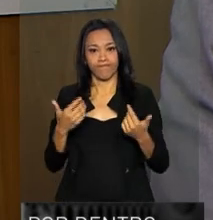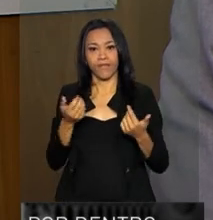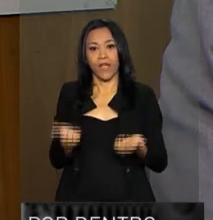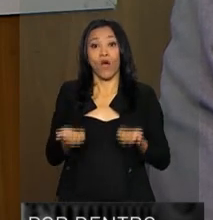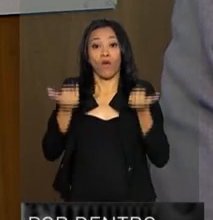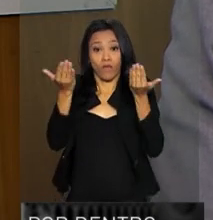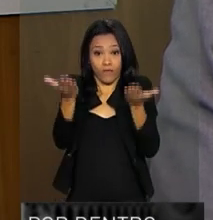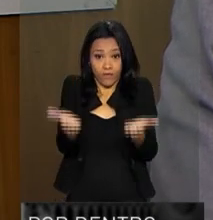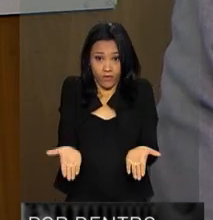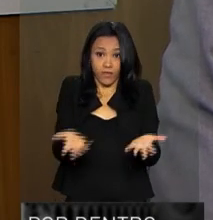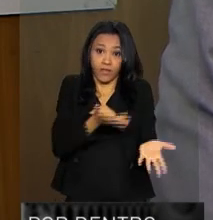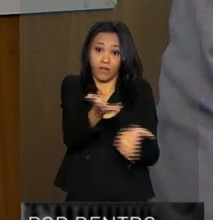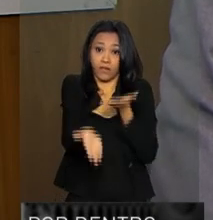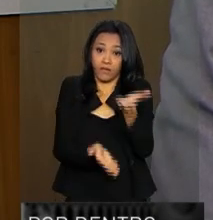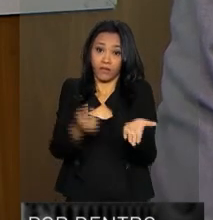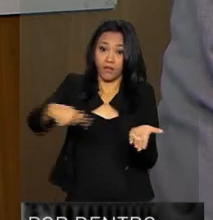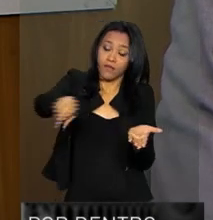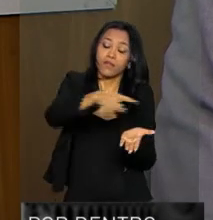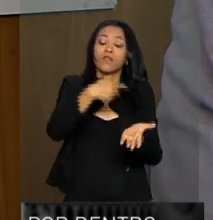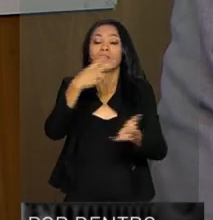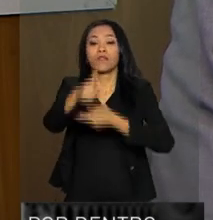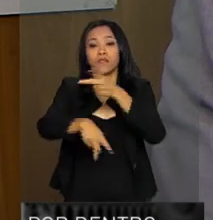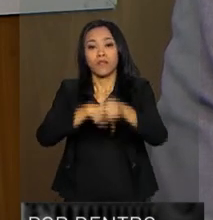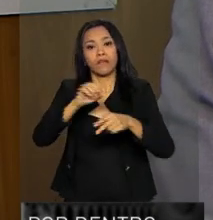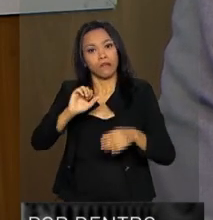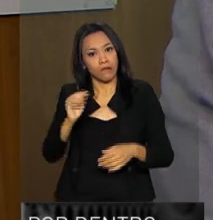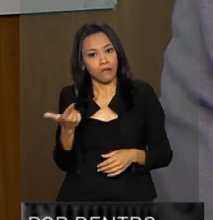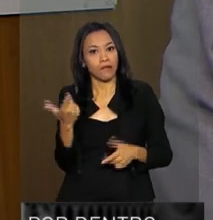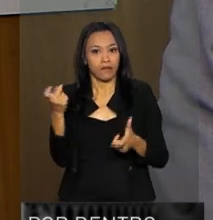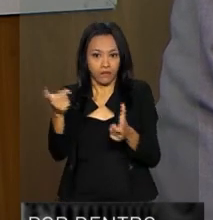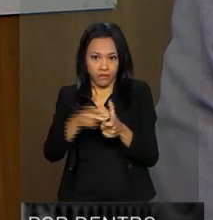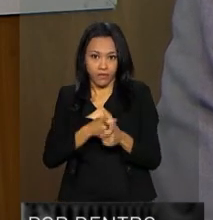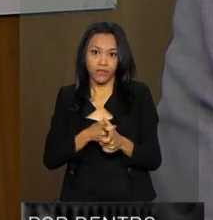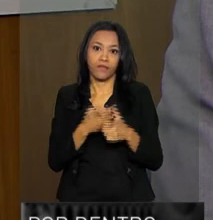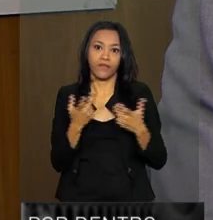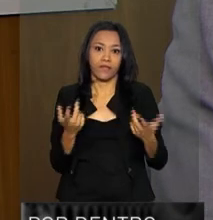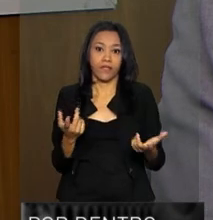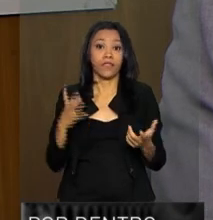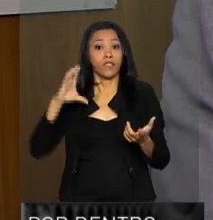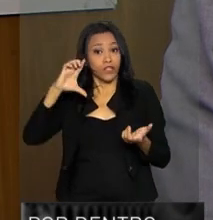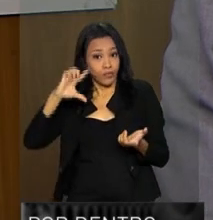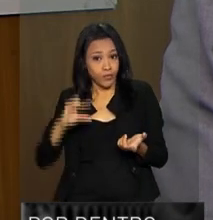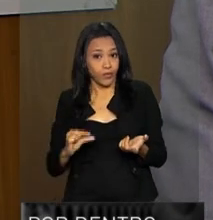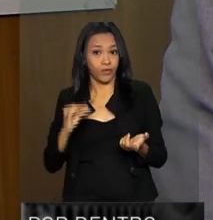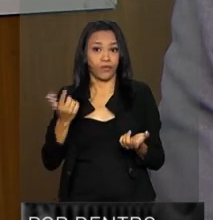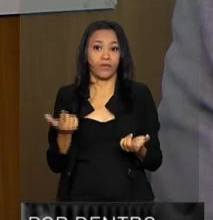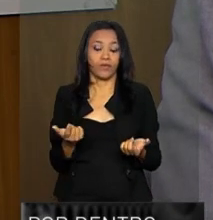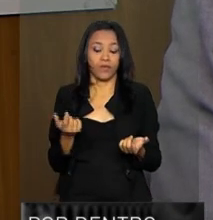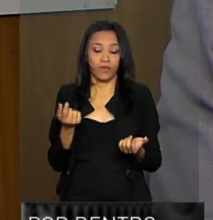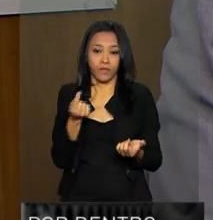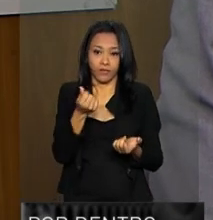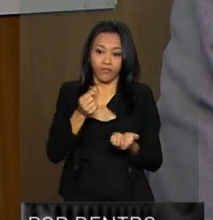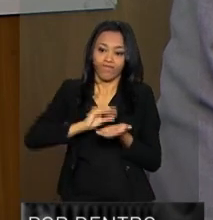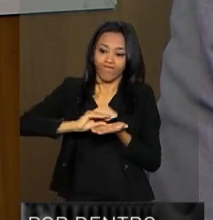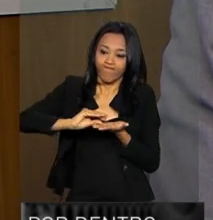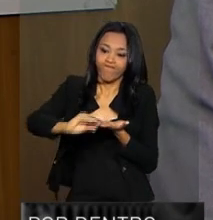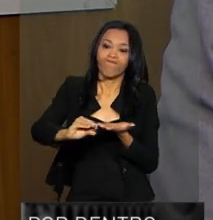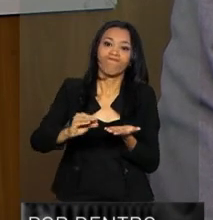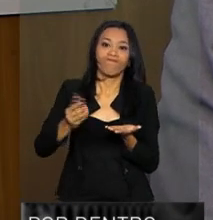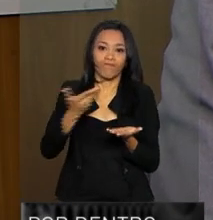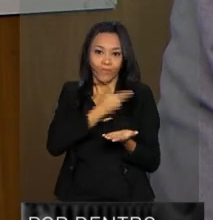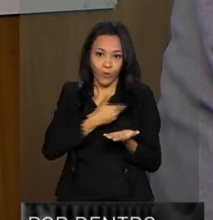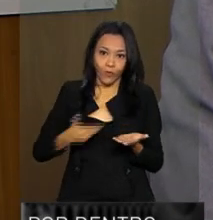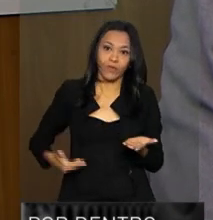mas é claro que esse quadro de déficit público ele diminui o investimento a capacidade de investimento é do